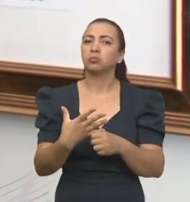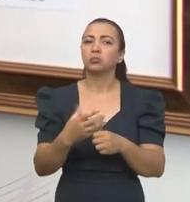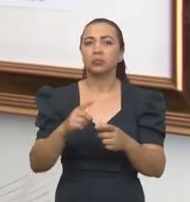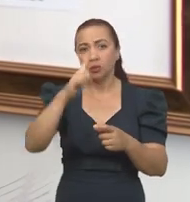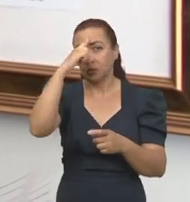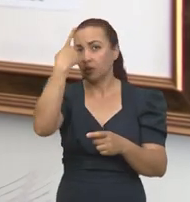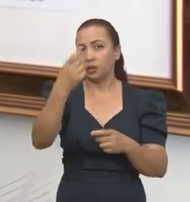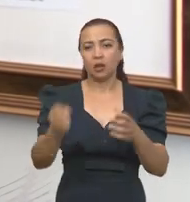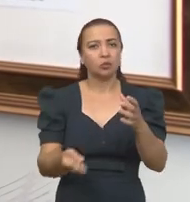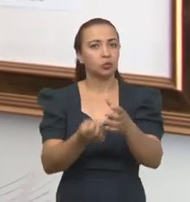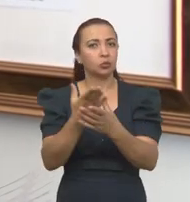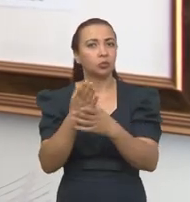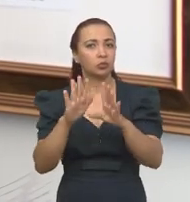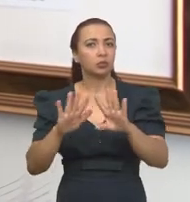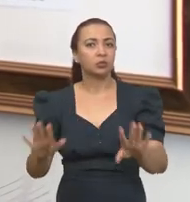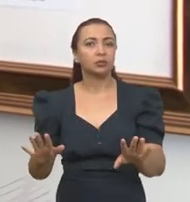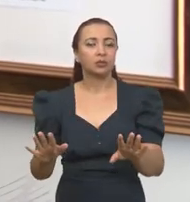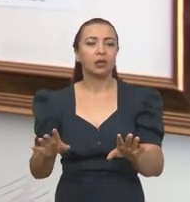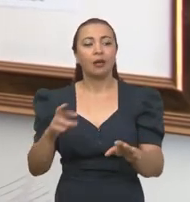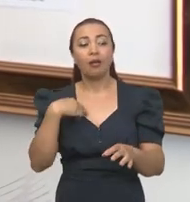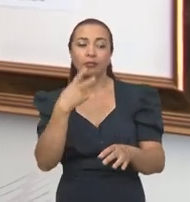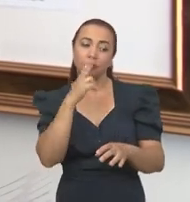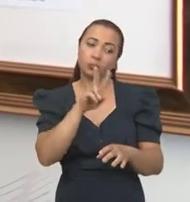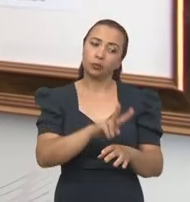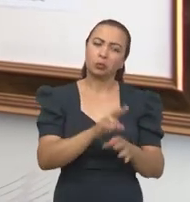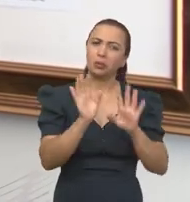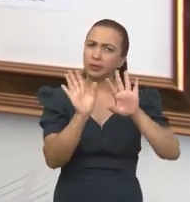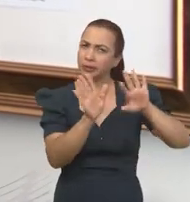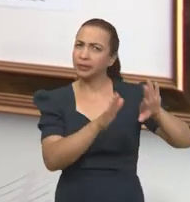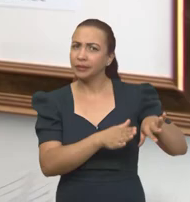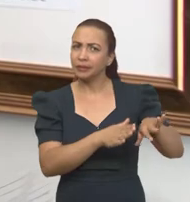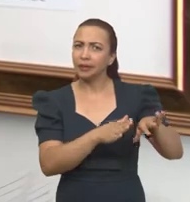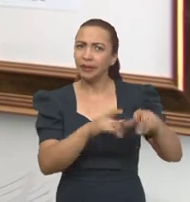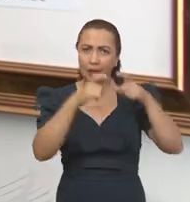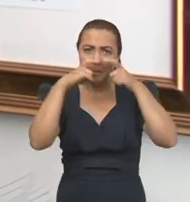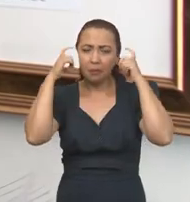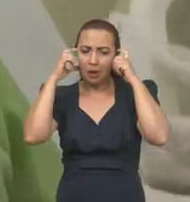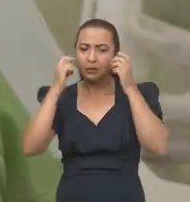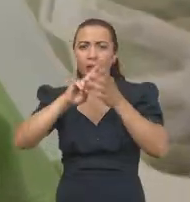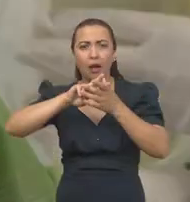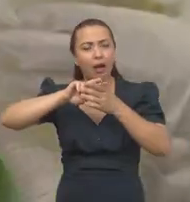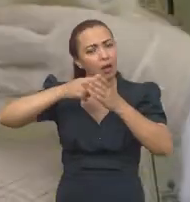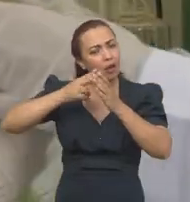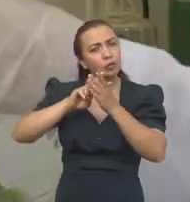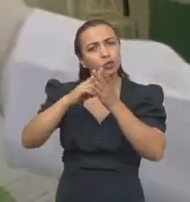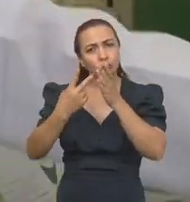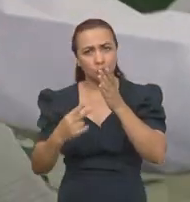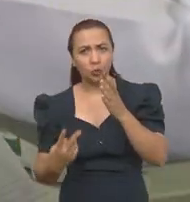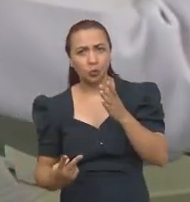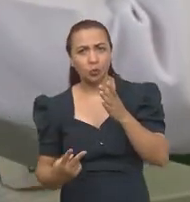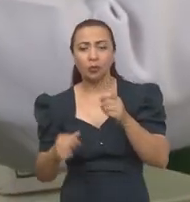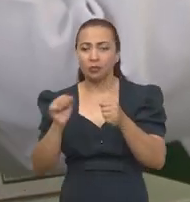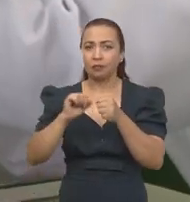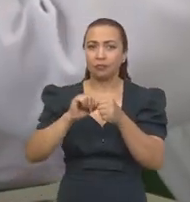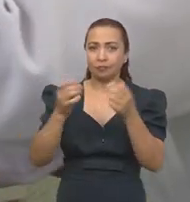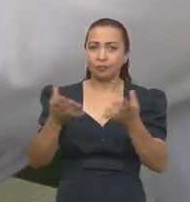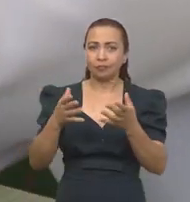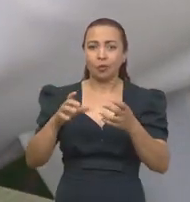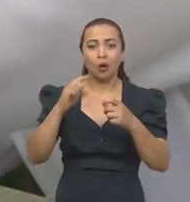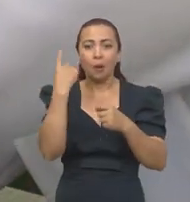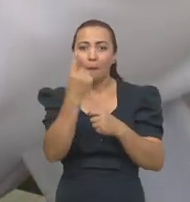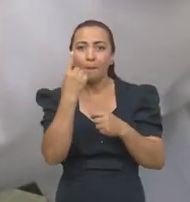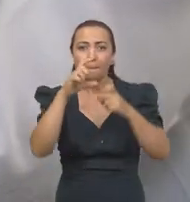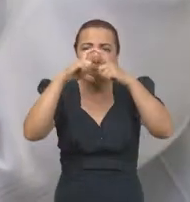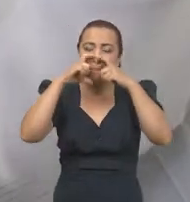então a ideia surgiu a partir daí que a gente disse olho vamos esquecer máscara de mergulho agora nós vamos fazer uma